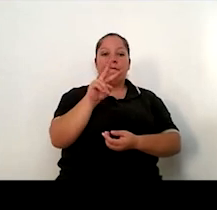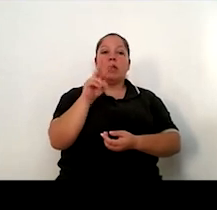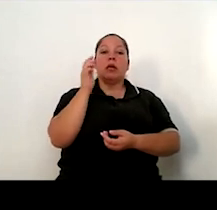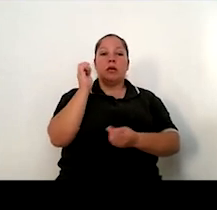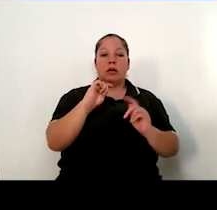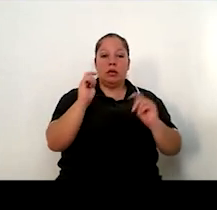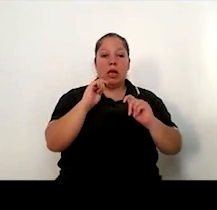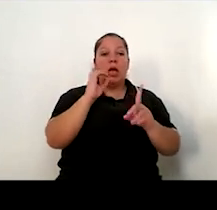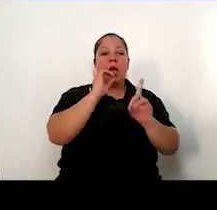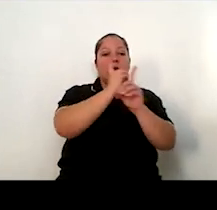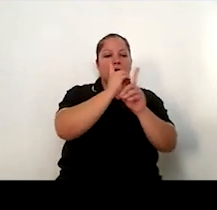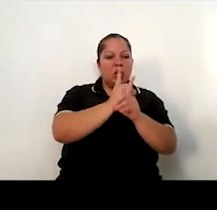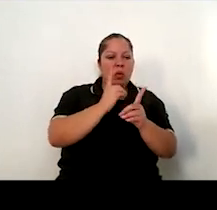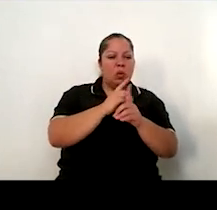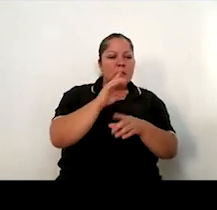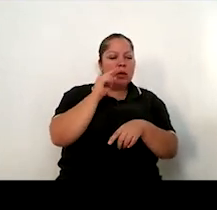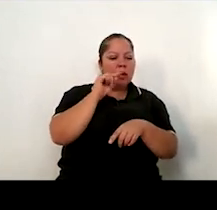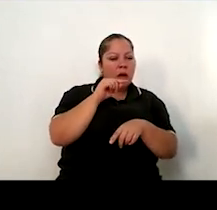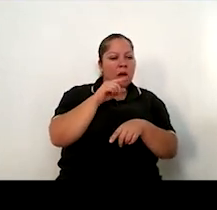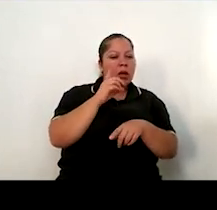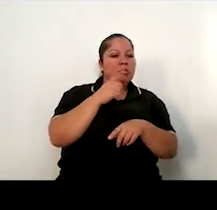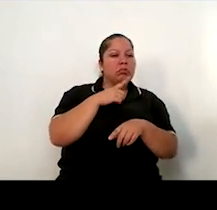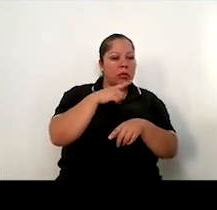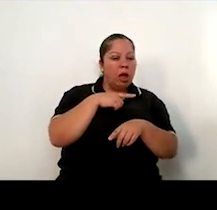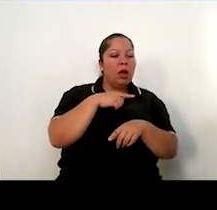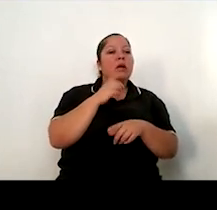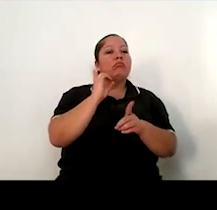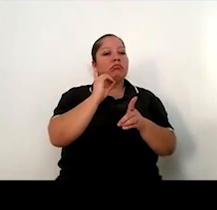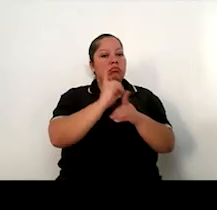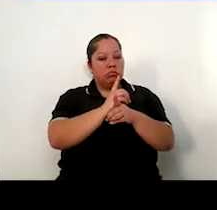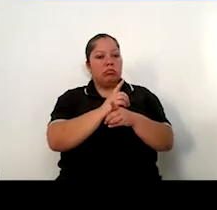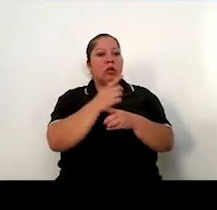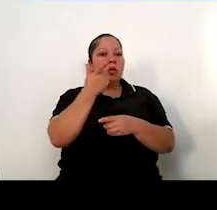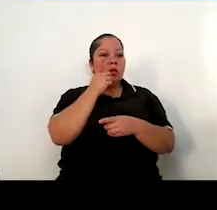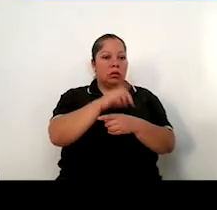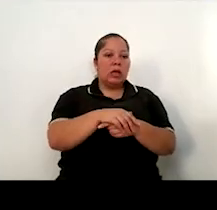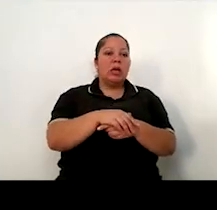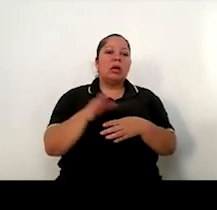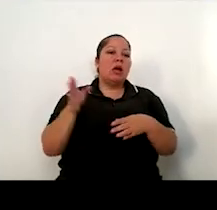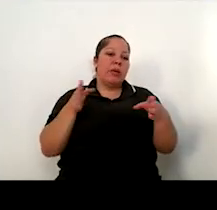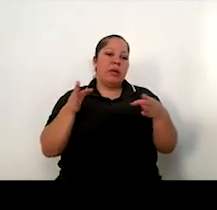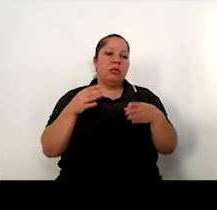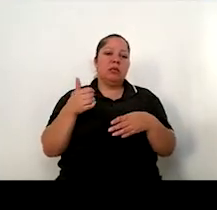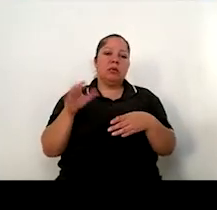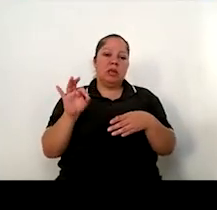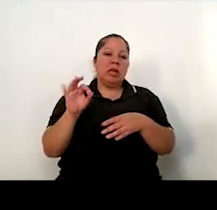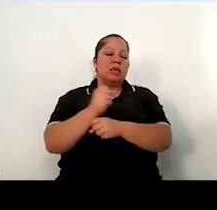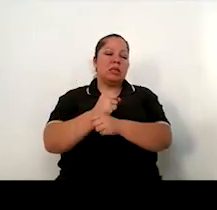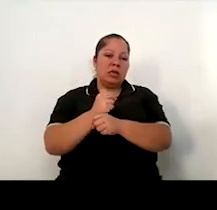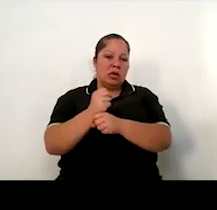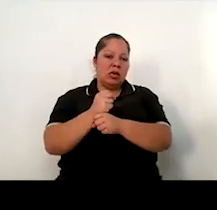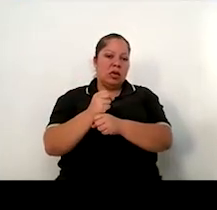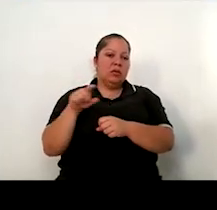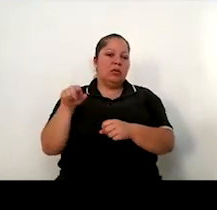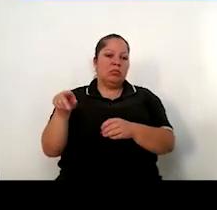já durante o próprio procedimento. Ele está indicado a cada 10 anos se for normal, ou se tiver algum tipo de lesão,